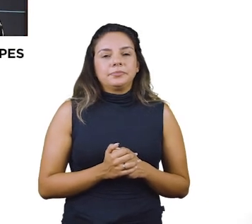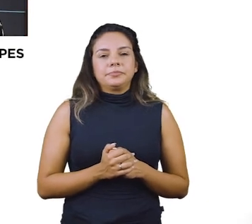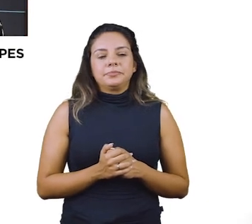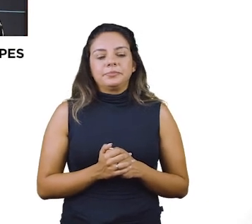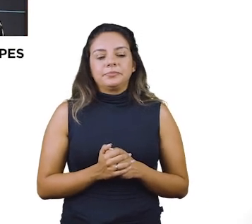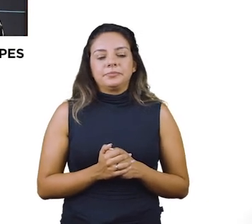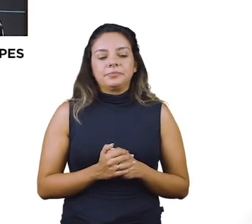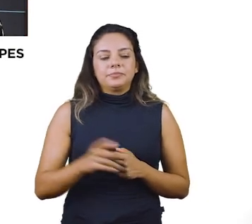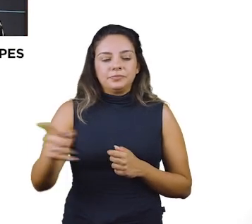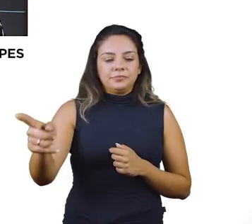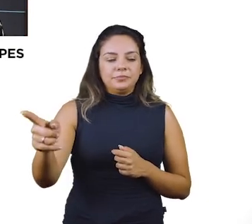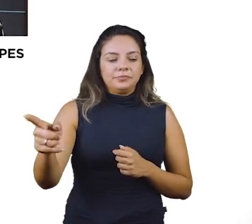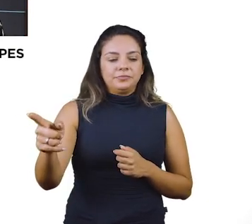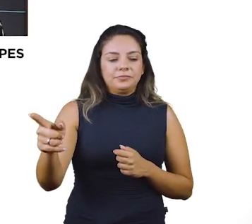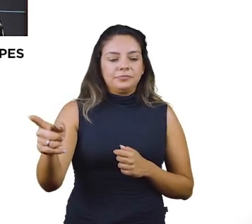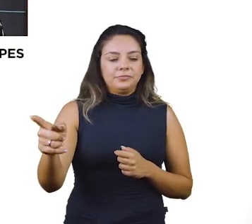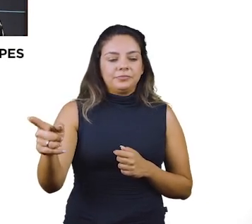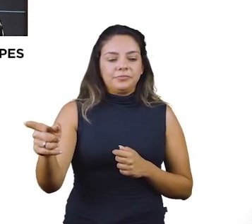Professor, muito obrigado.